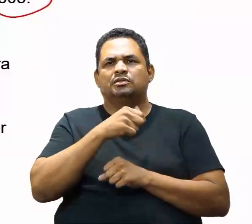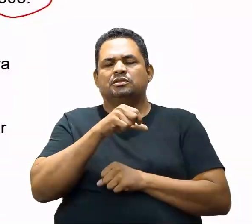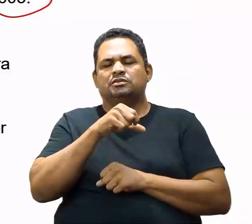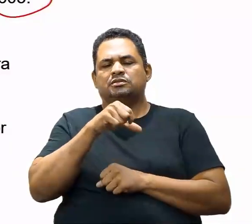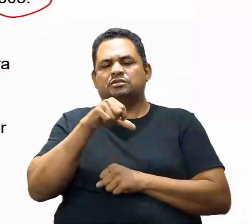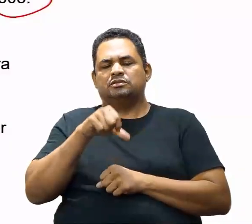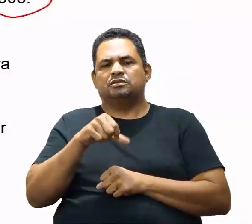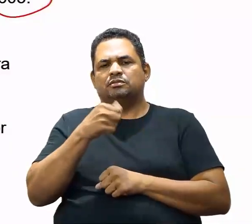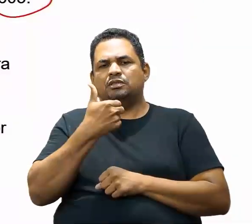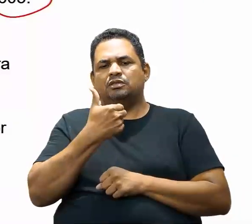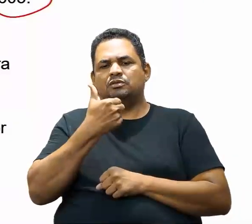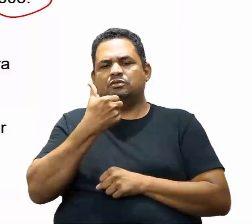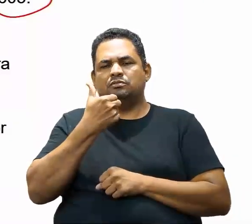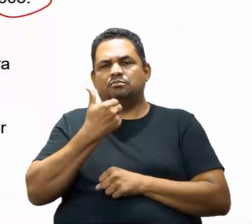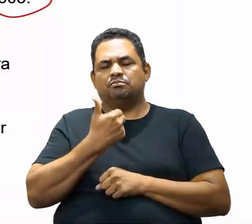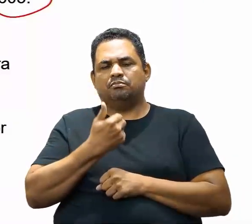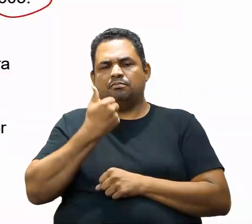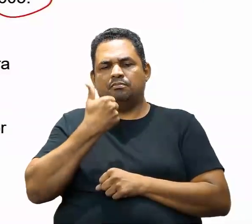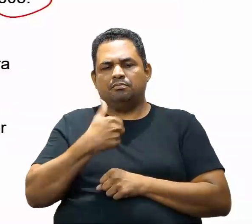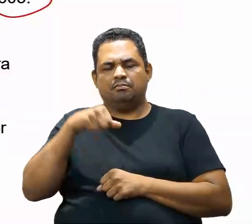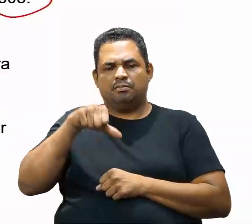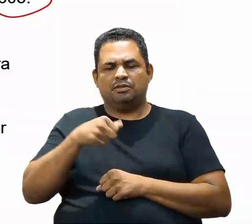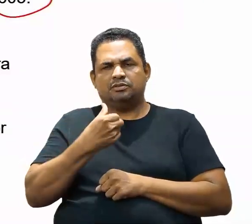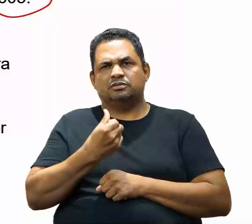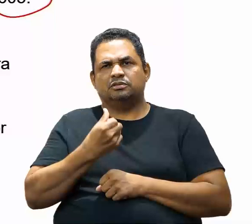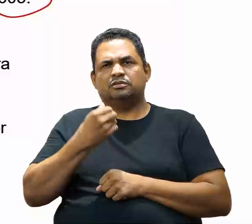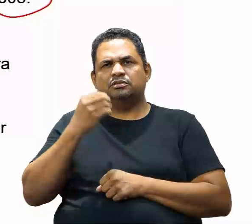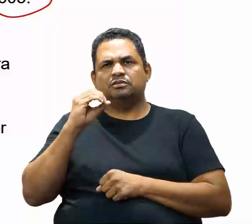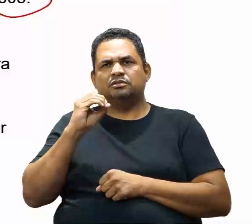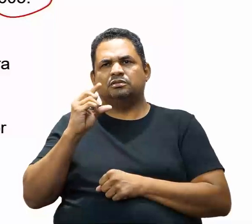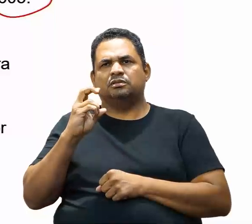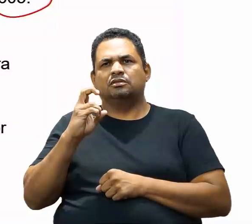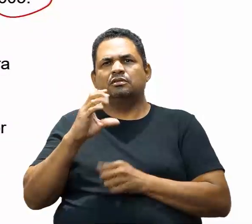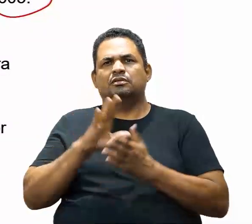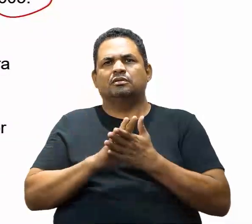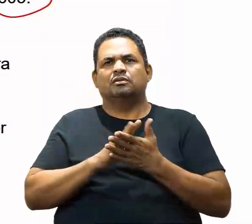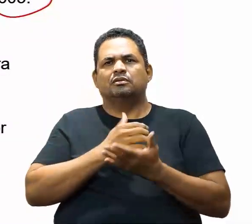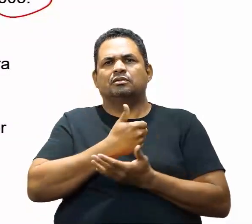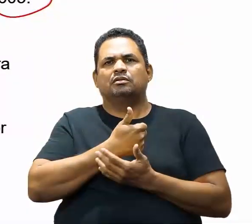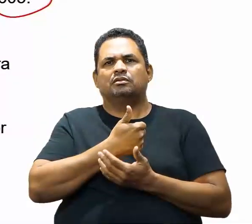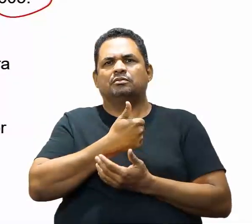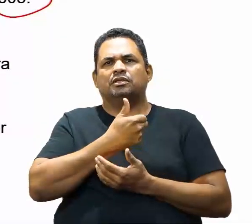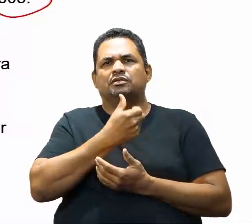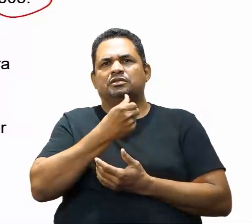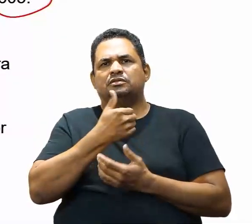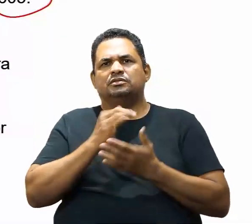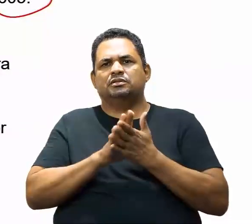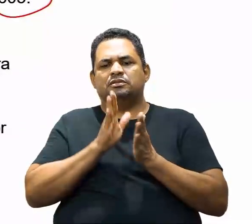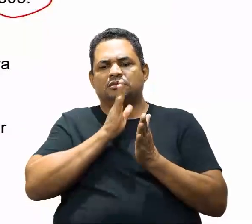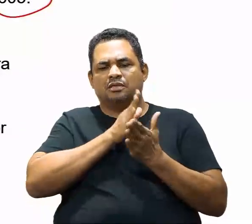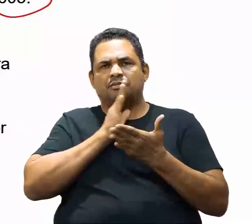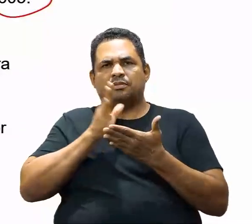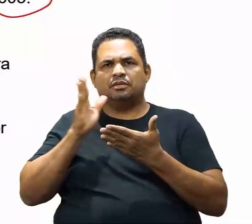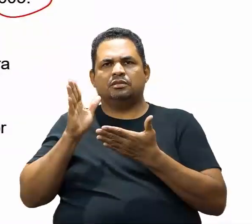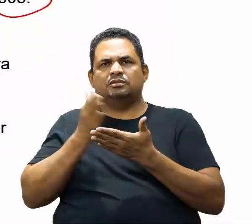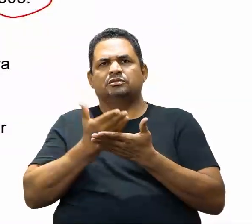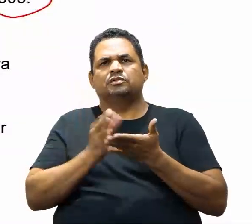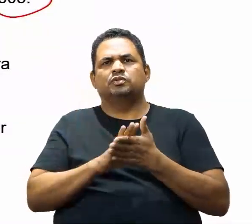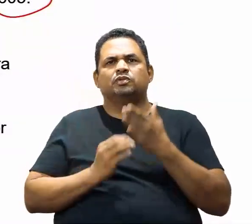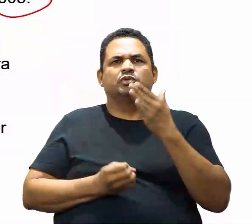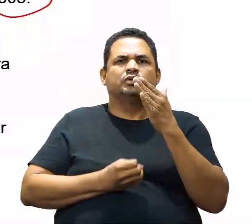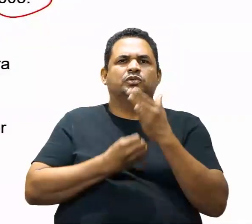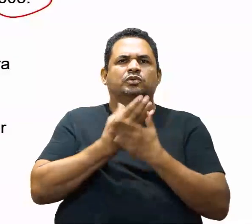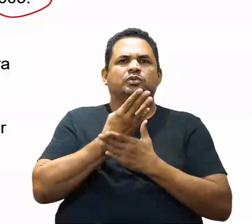1605. Foi um livro composto por 126 capítulos, divididos em duas partes, uma que foi surgida ali